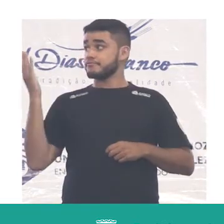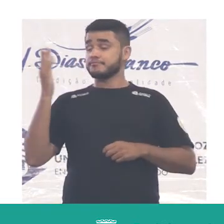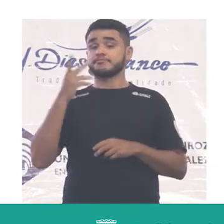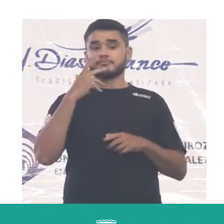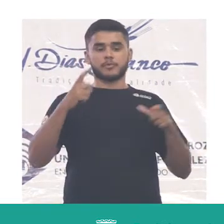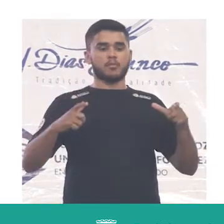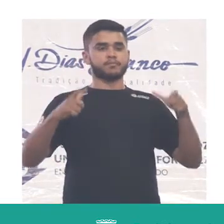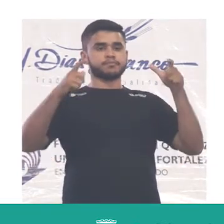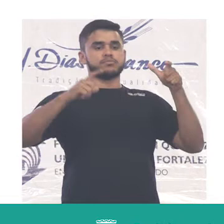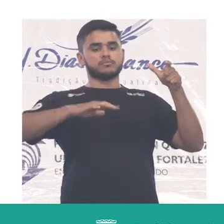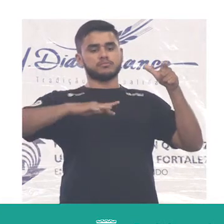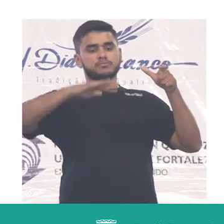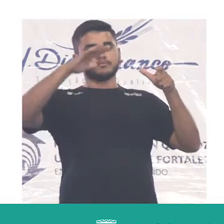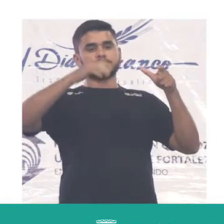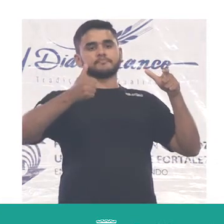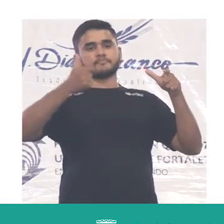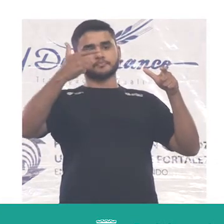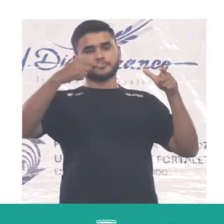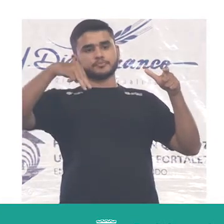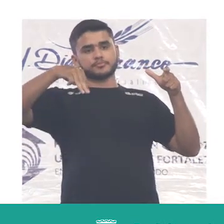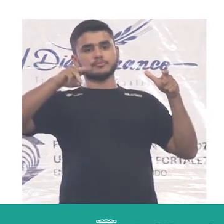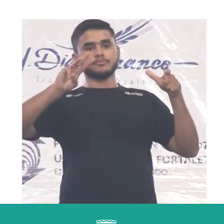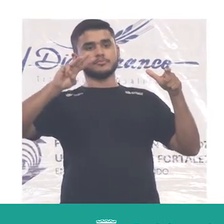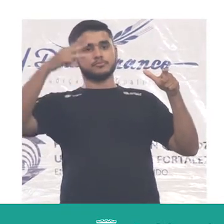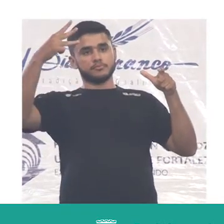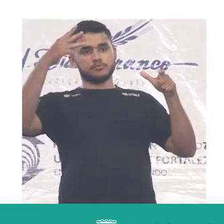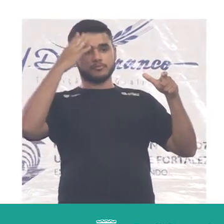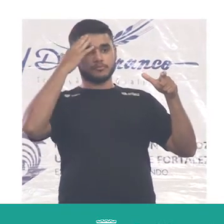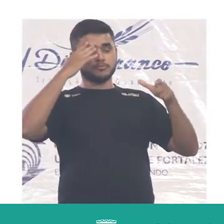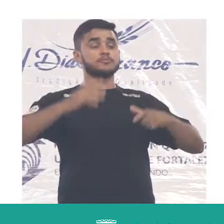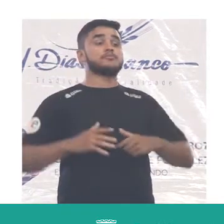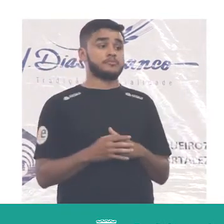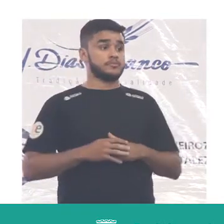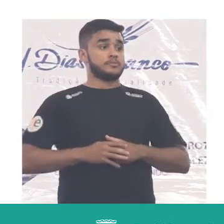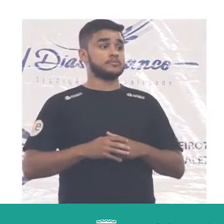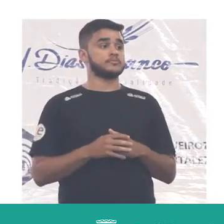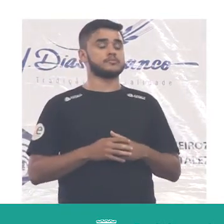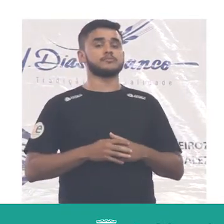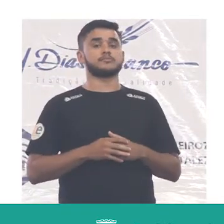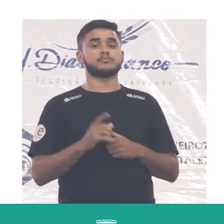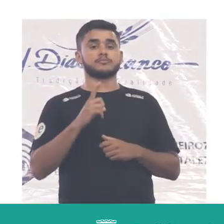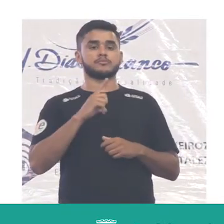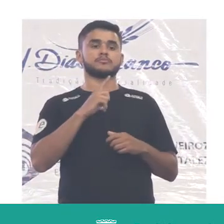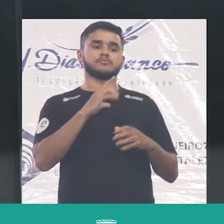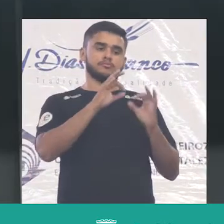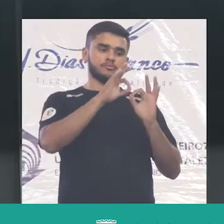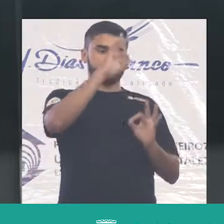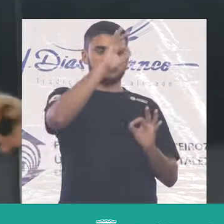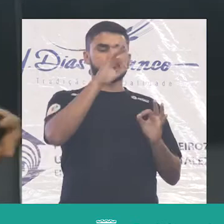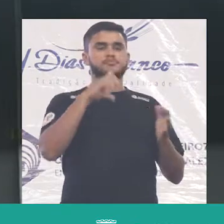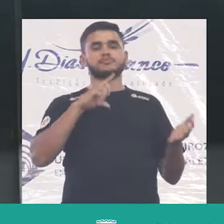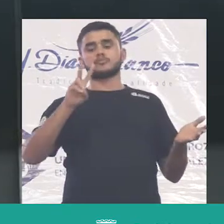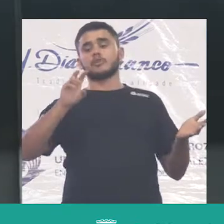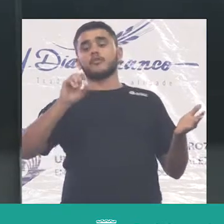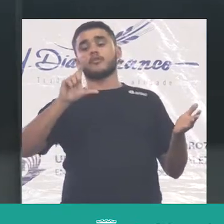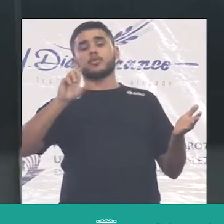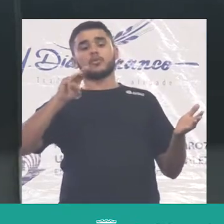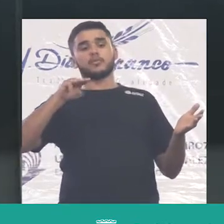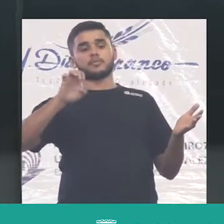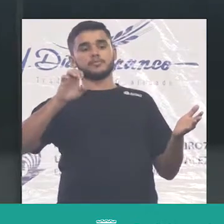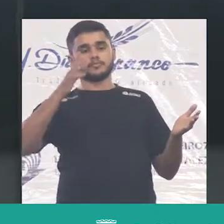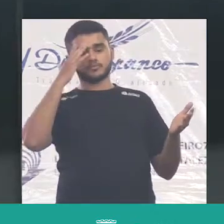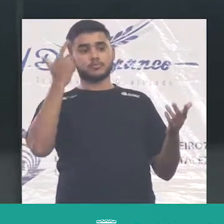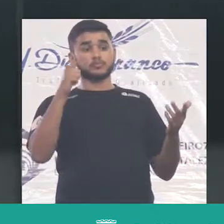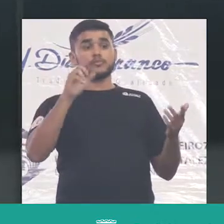piscina era 12 metros cúbicos. Então ele me deu a altura e me deu o volume. O que é que ele não me deu?